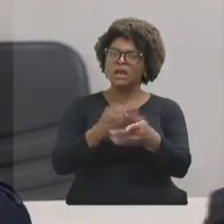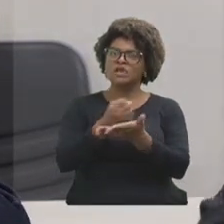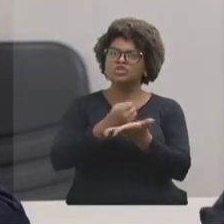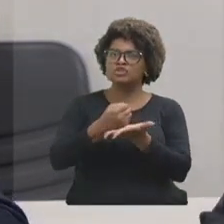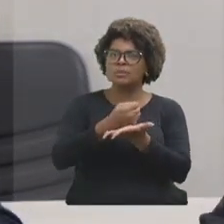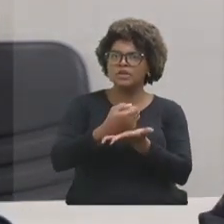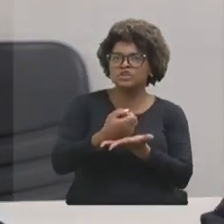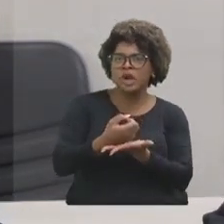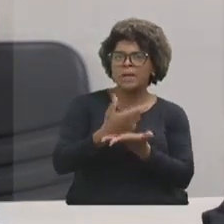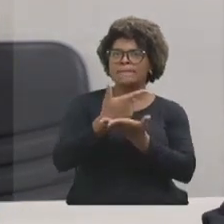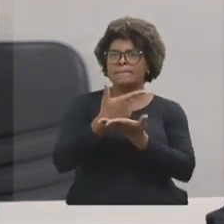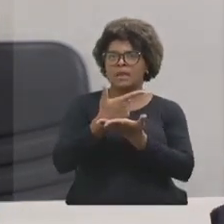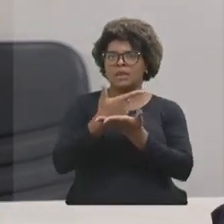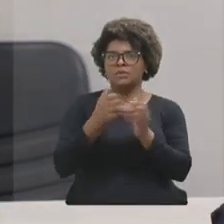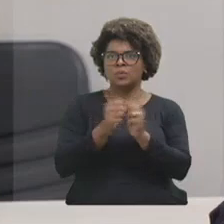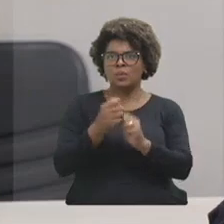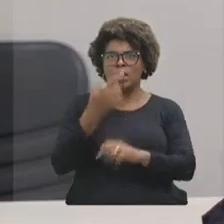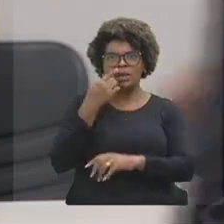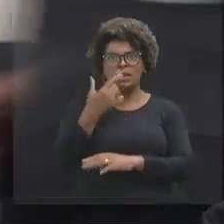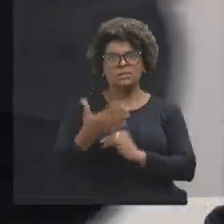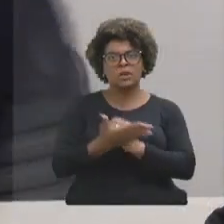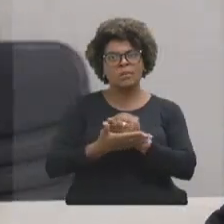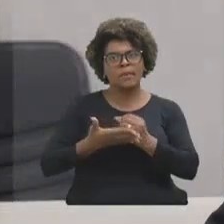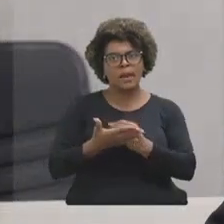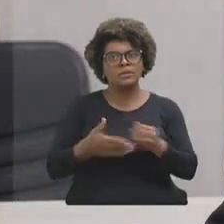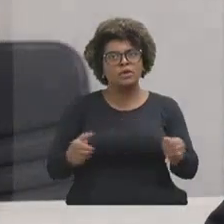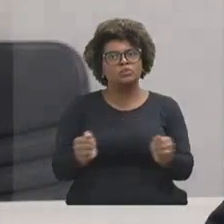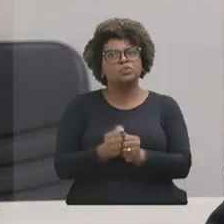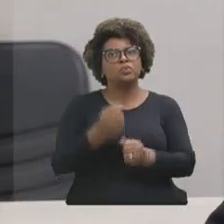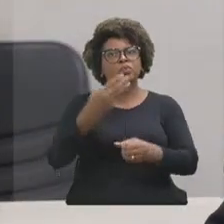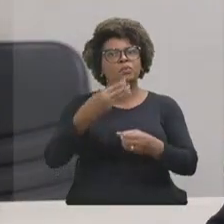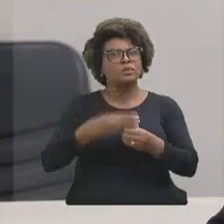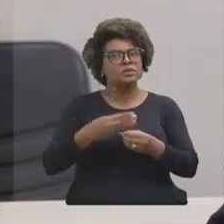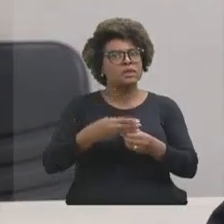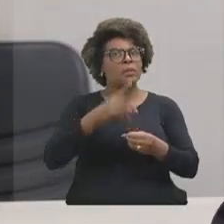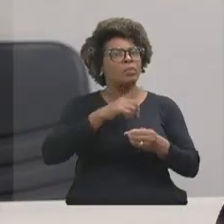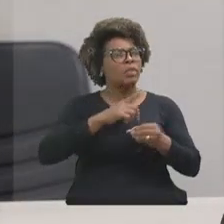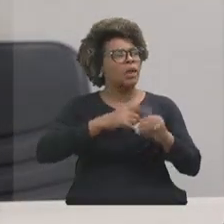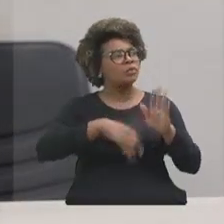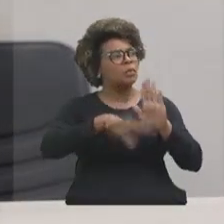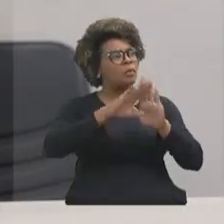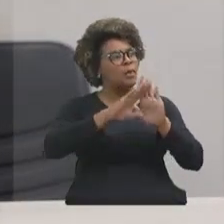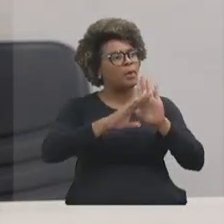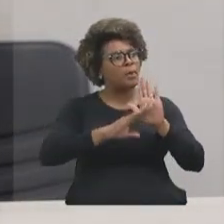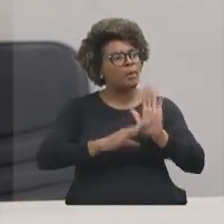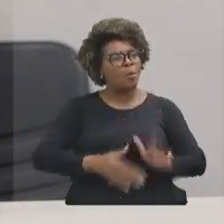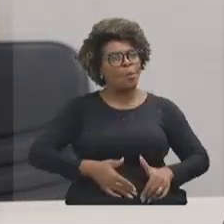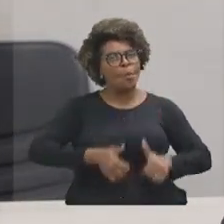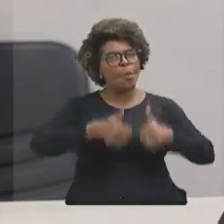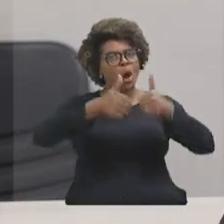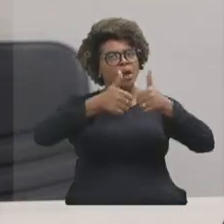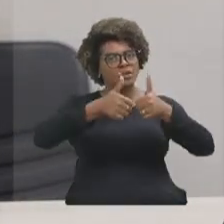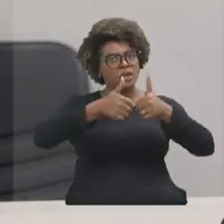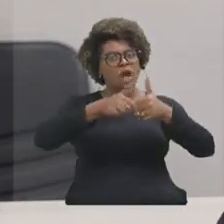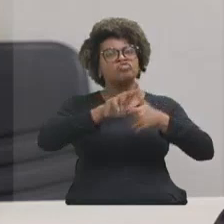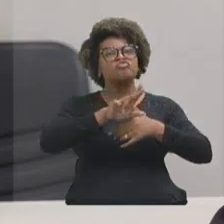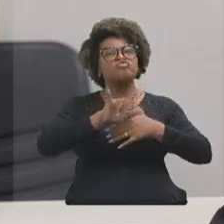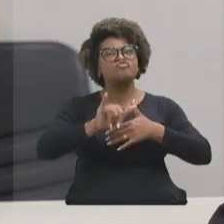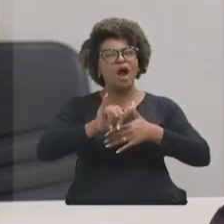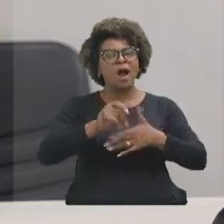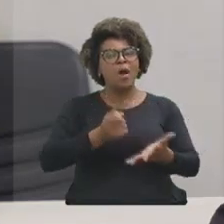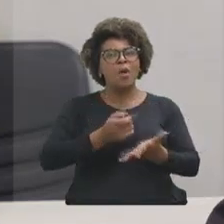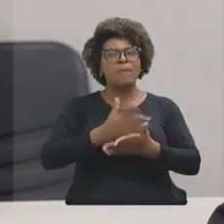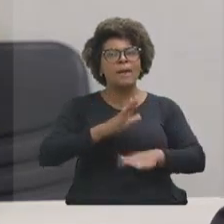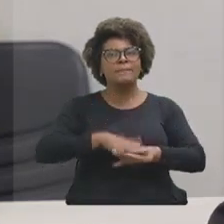junto aos municípios ganhando escala qualidade ou seja o medicamento vai sair mais barato para os municípios